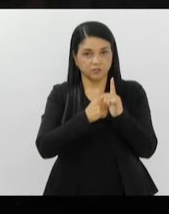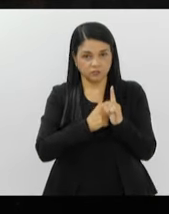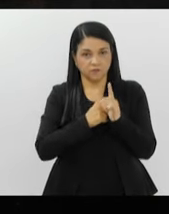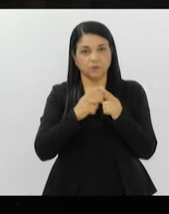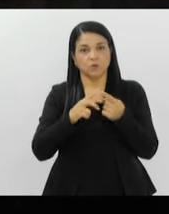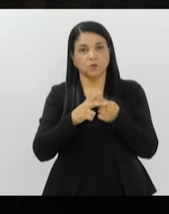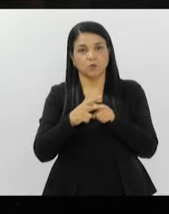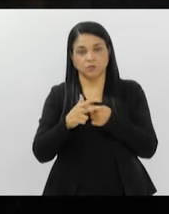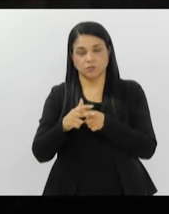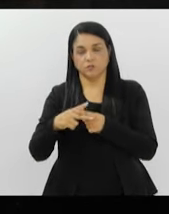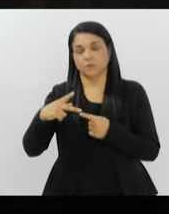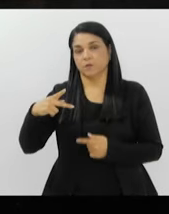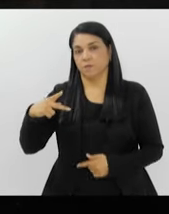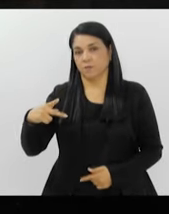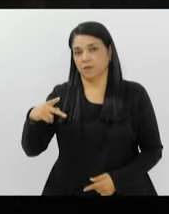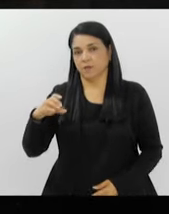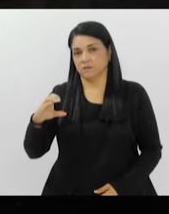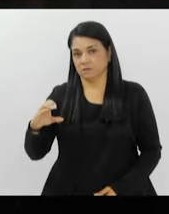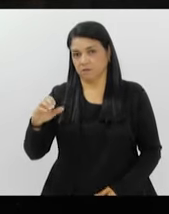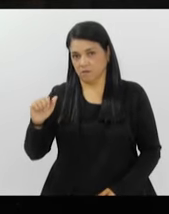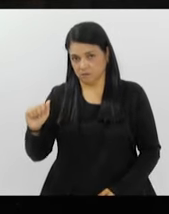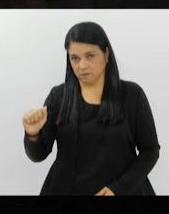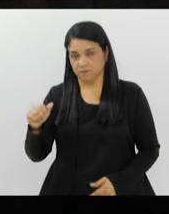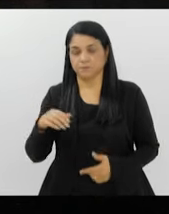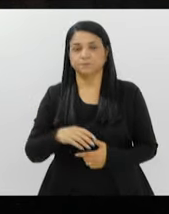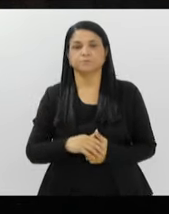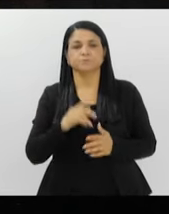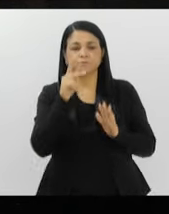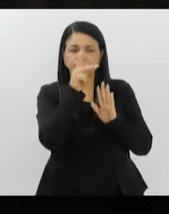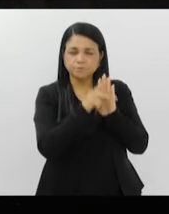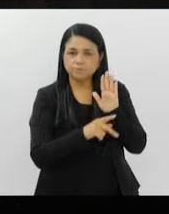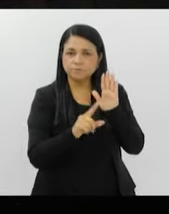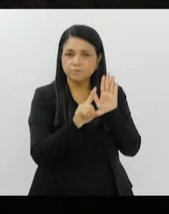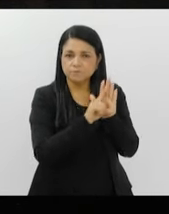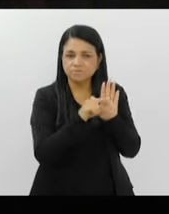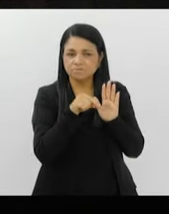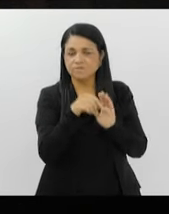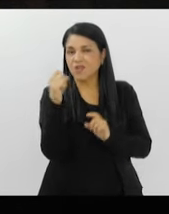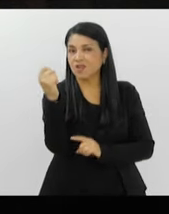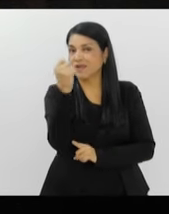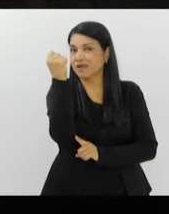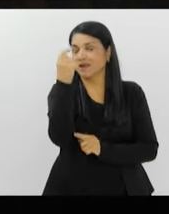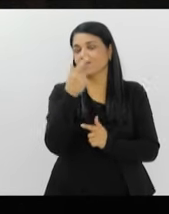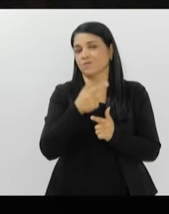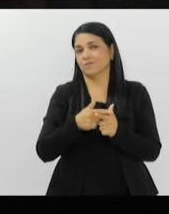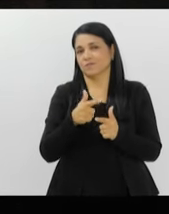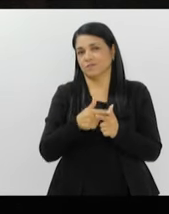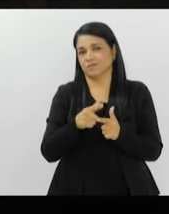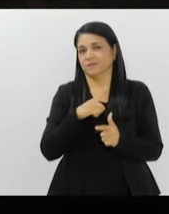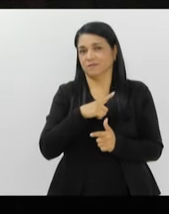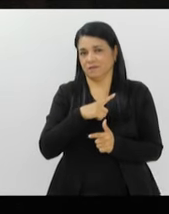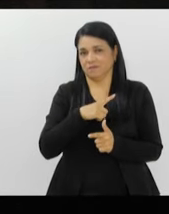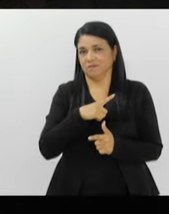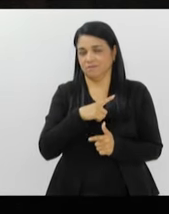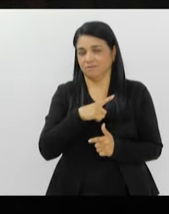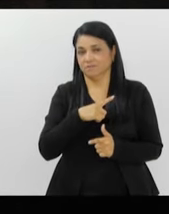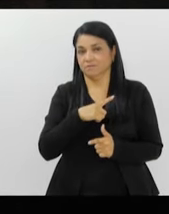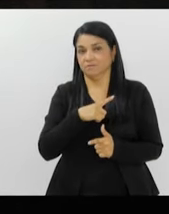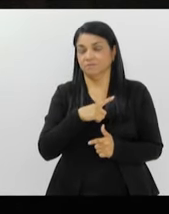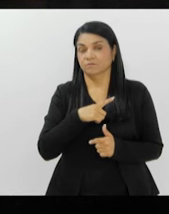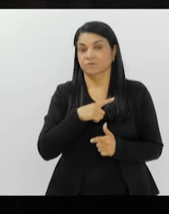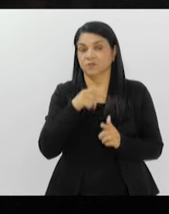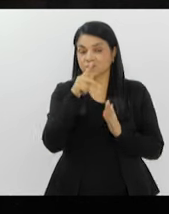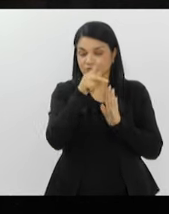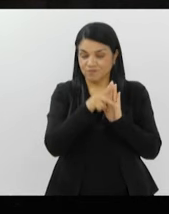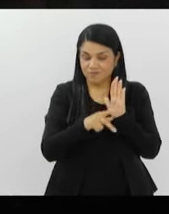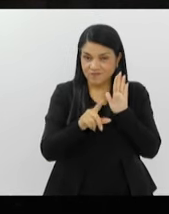IPCA mas esse projeto tem um grave problema porque ele